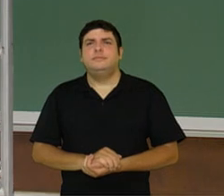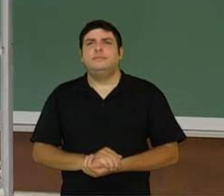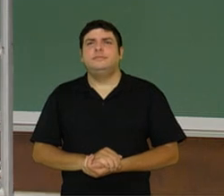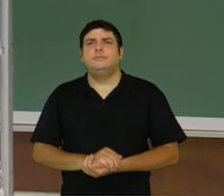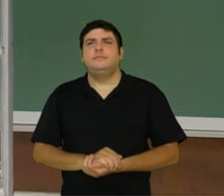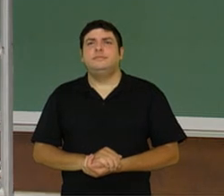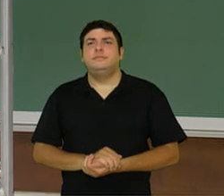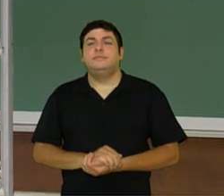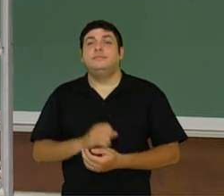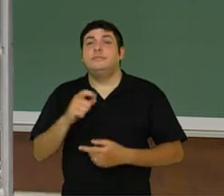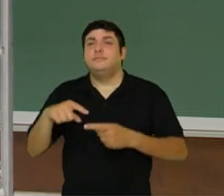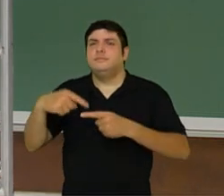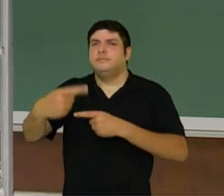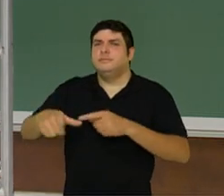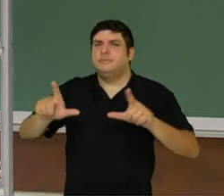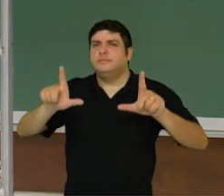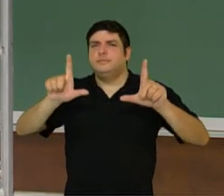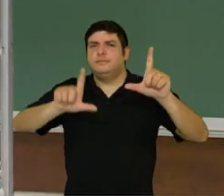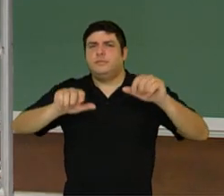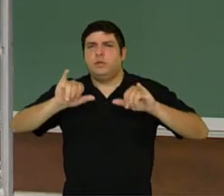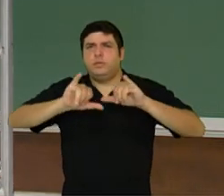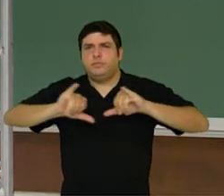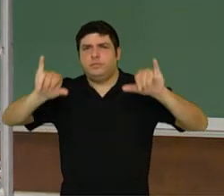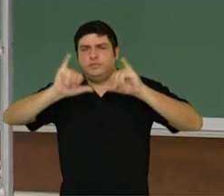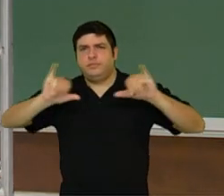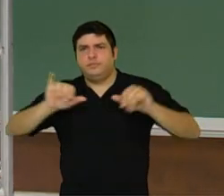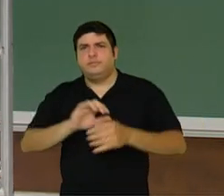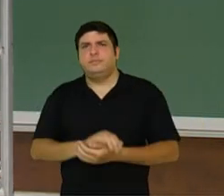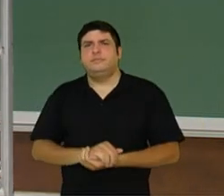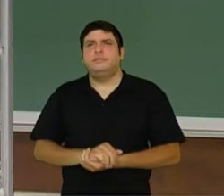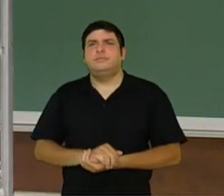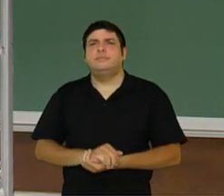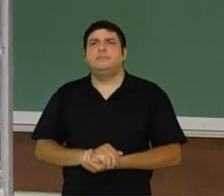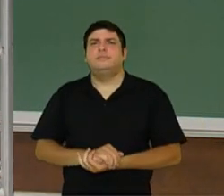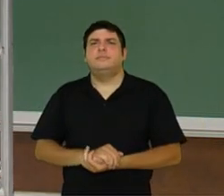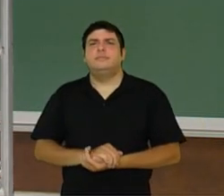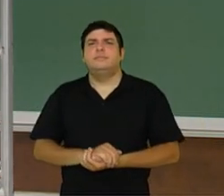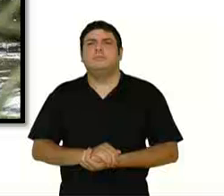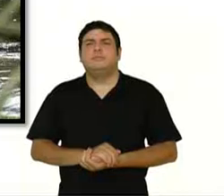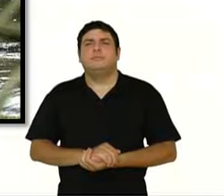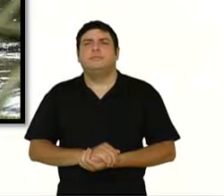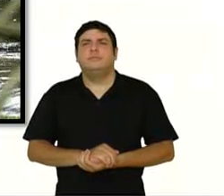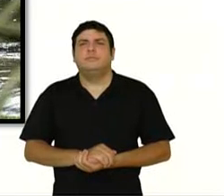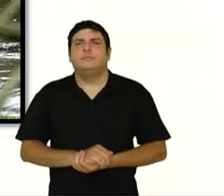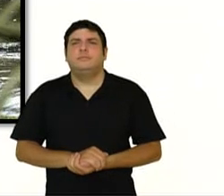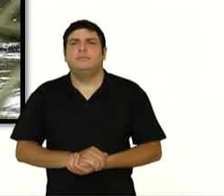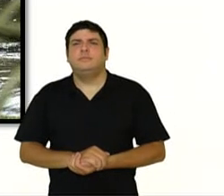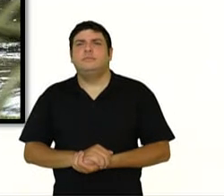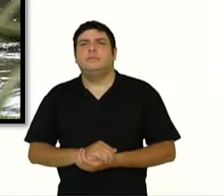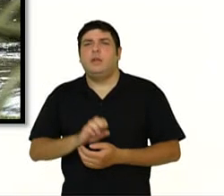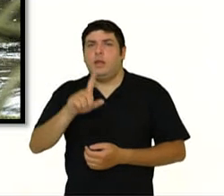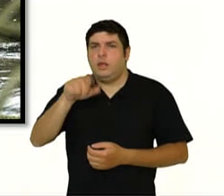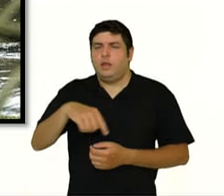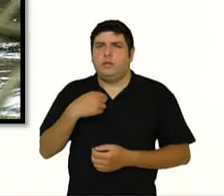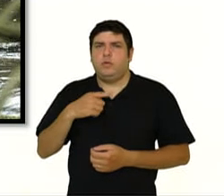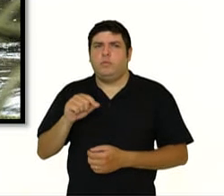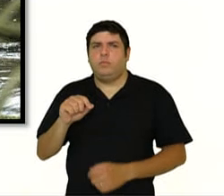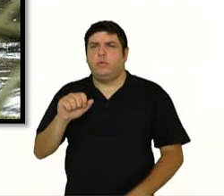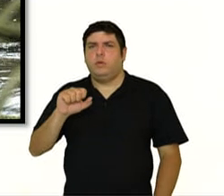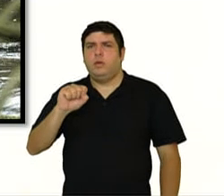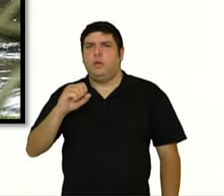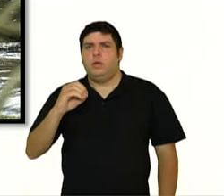então? Olha essa propaganda 6, que interessante, né? E é uma propaganda da SOS